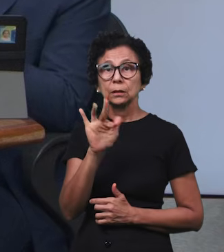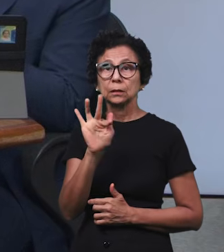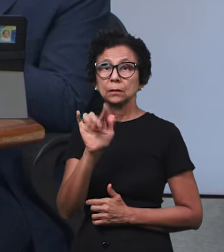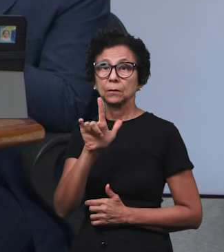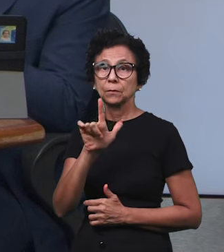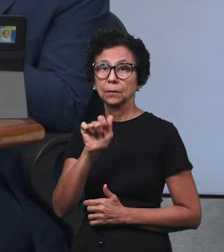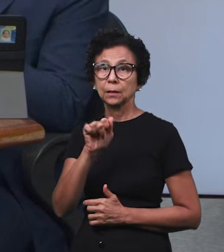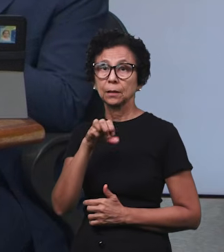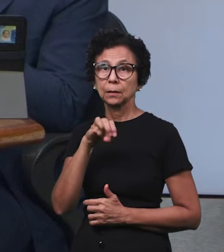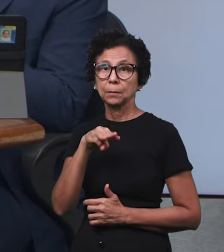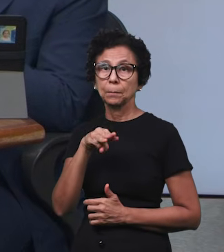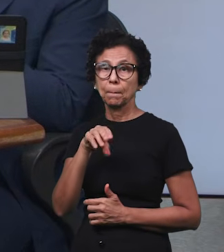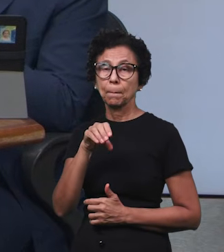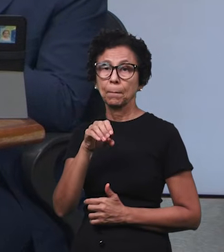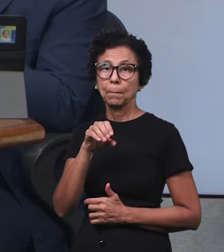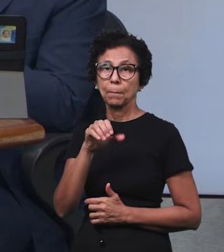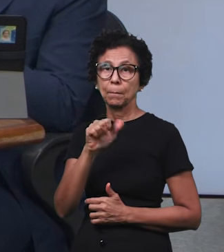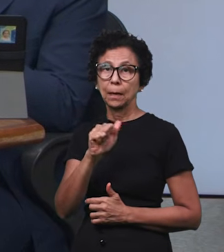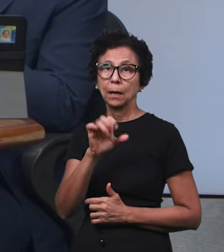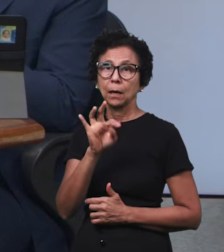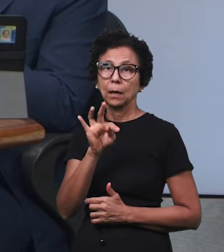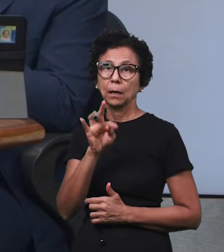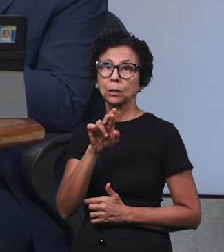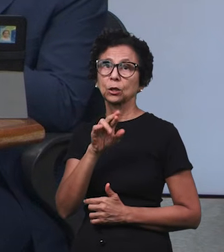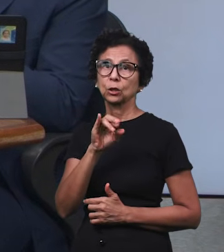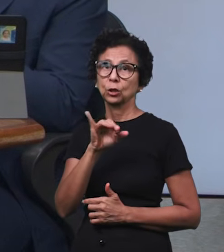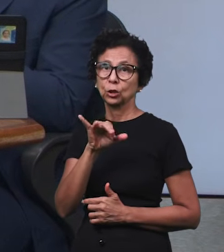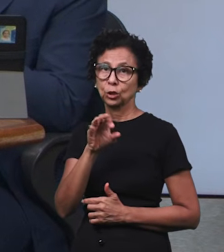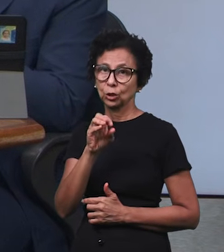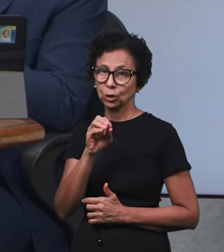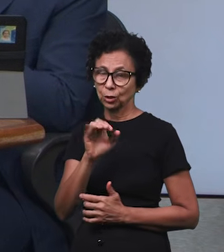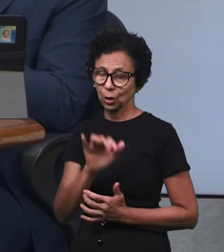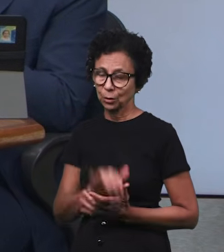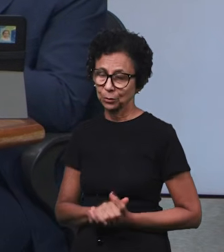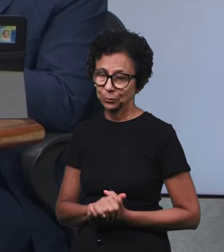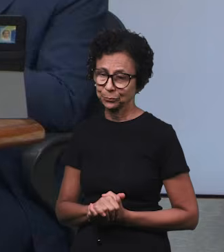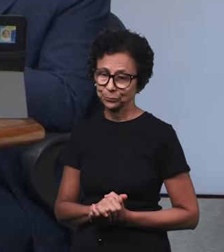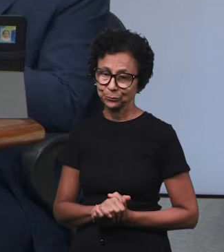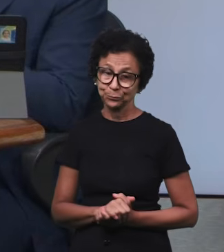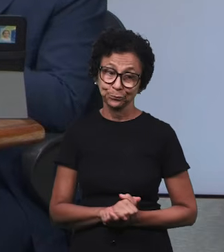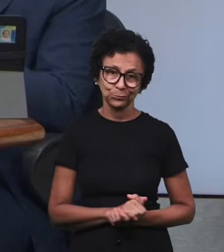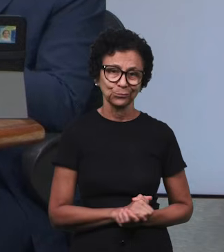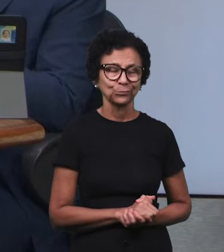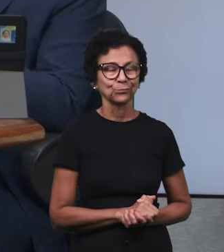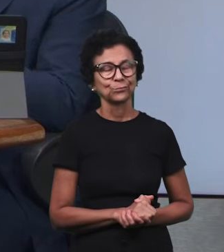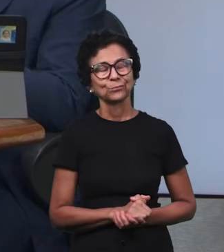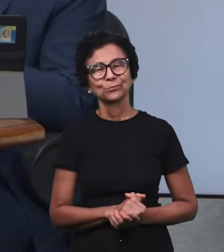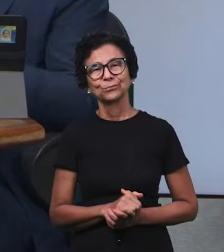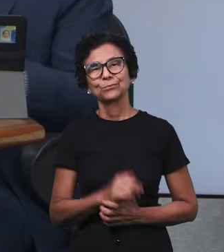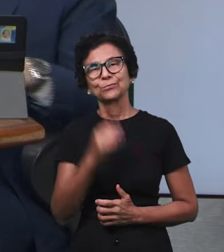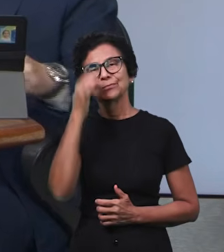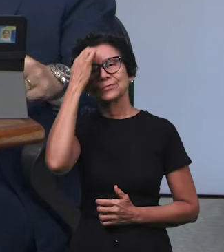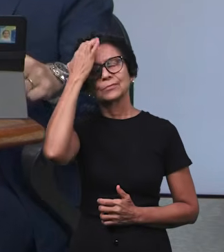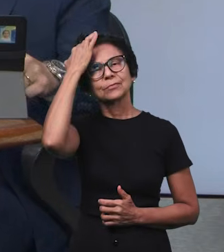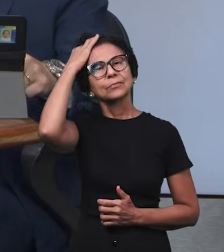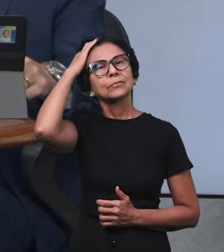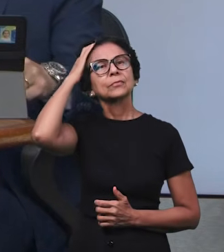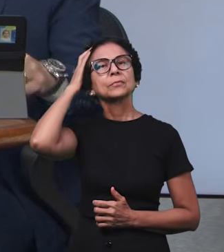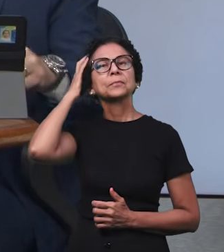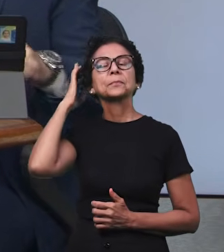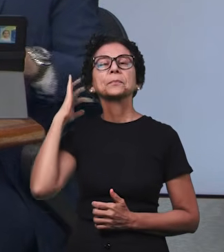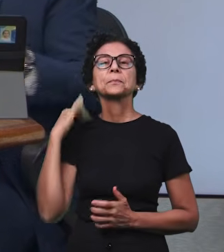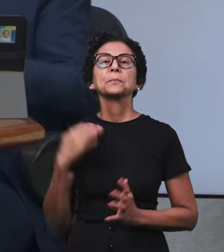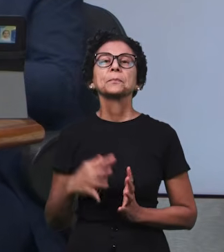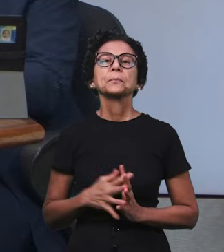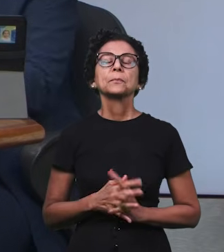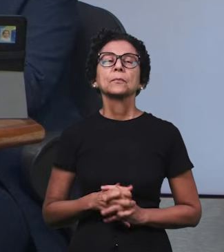Porque conviver com a doença renal crônica pode ser um desafio. Exatamente. Mas a gente vai falar disso depois, né?